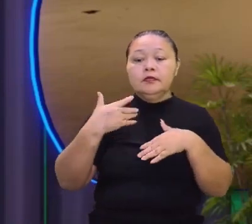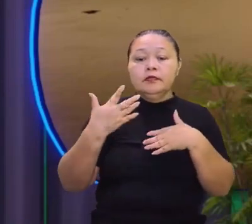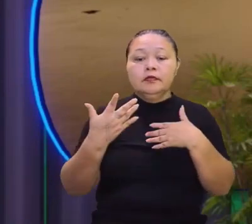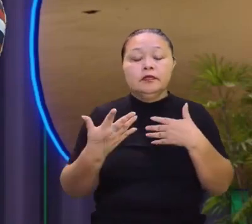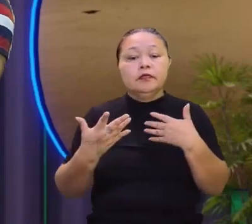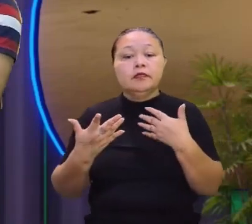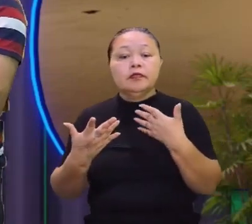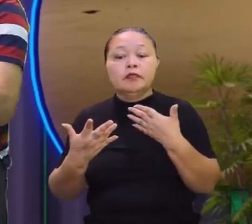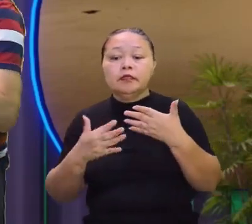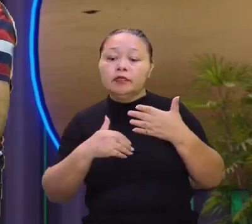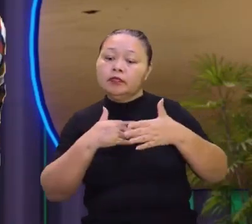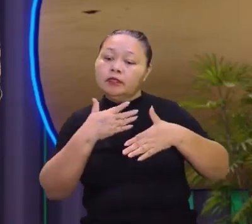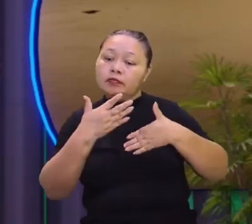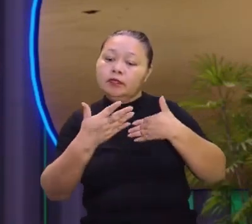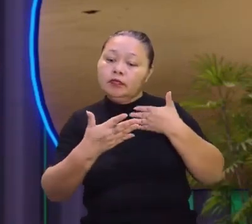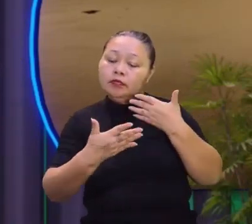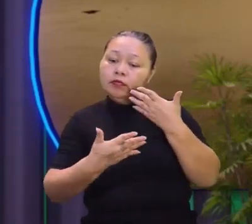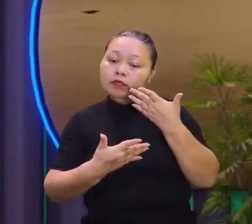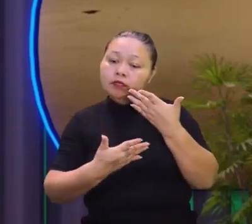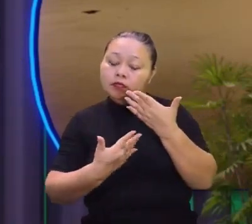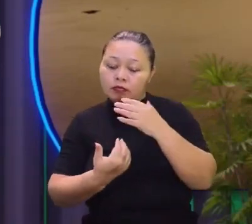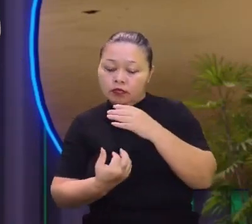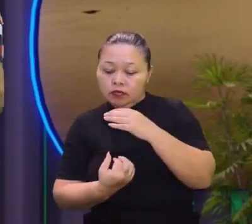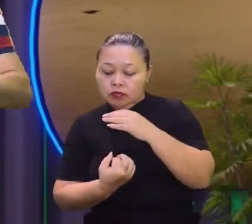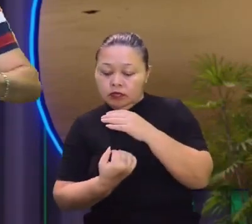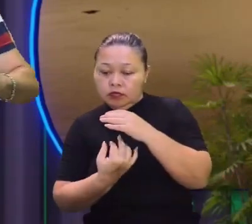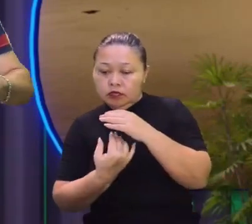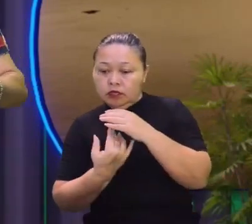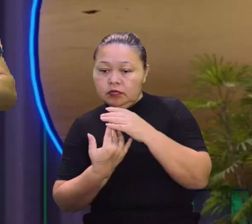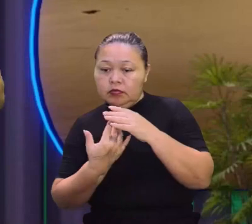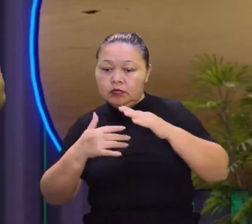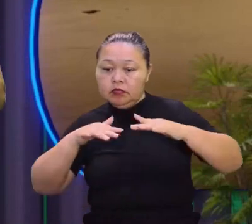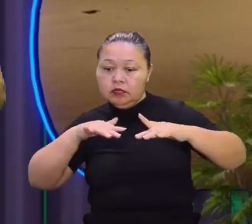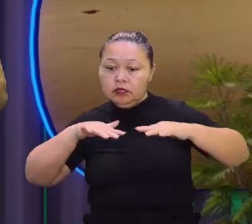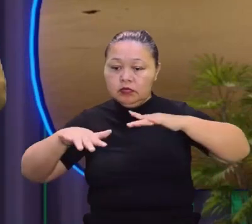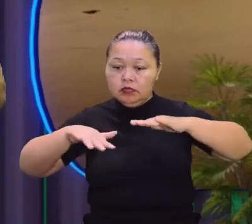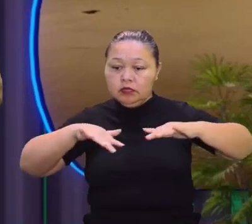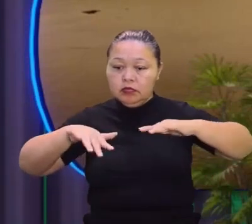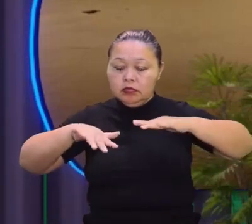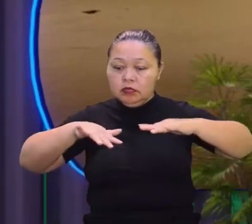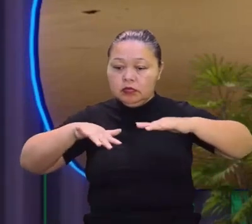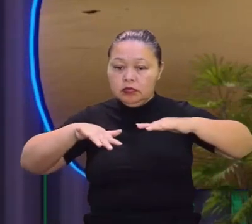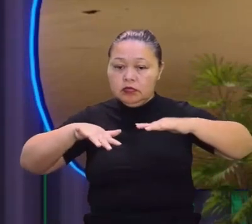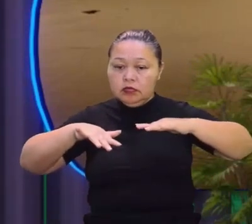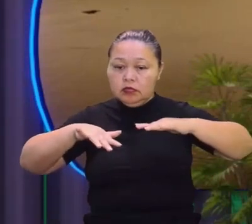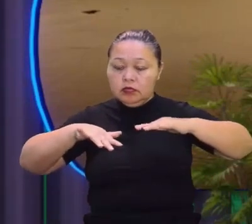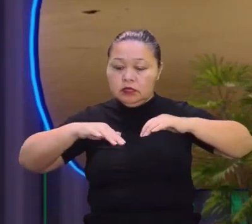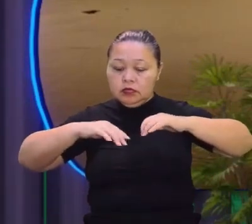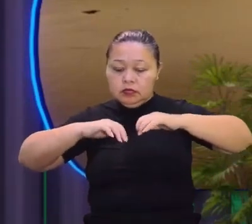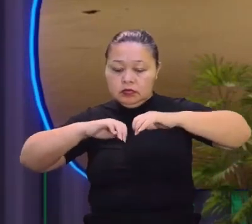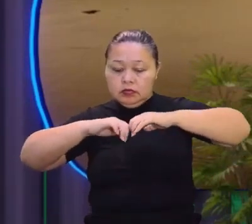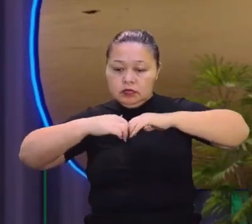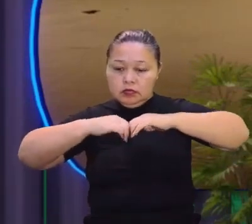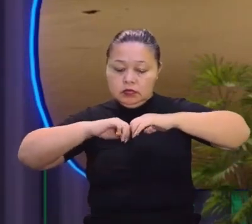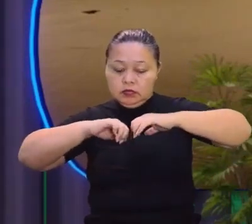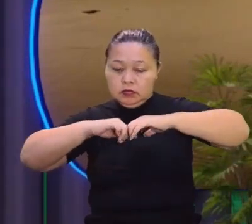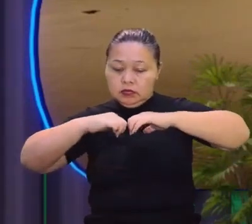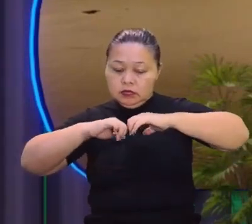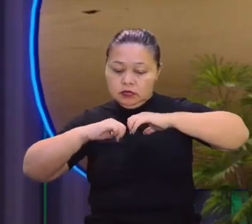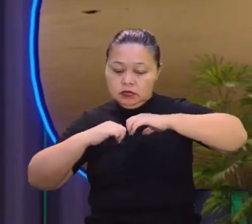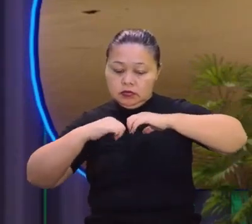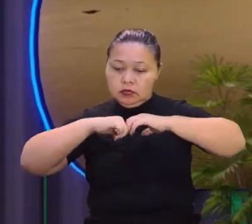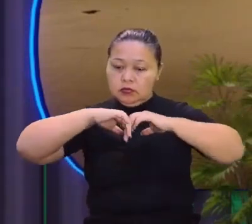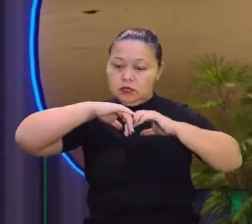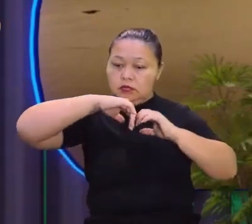de quê? Dos processos endógenos. Muito bem. O tectonismo formou aquele dobramento moderno, aquela